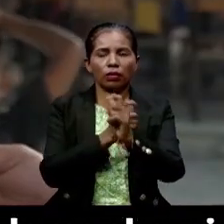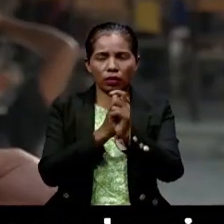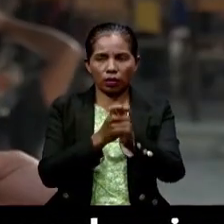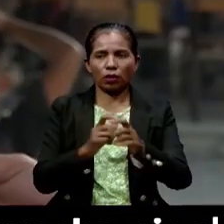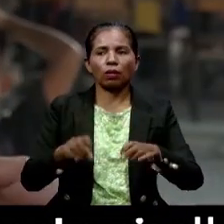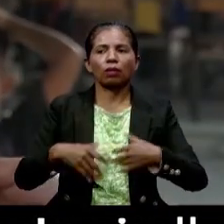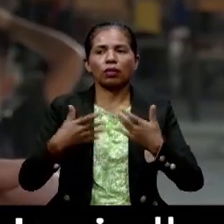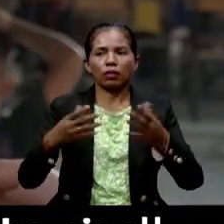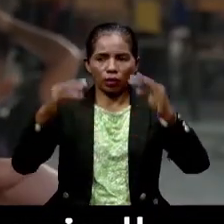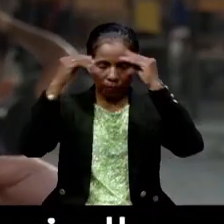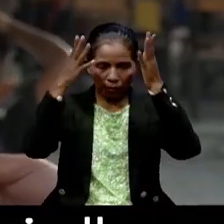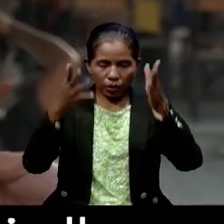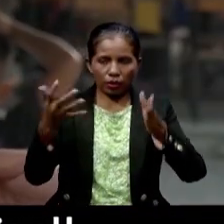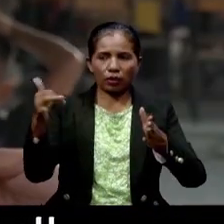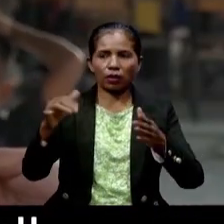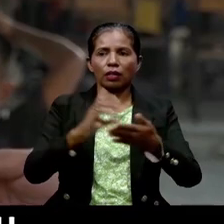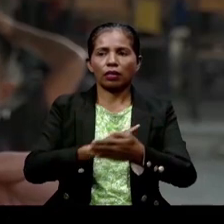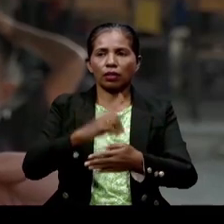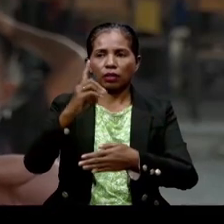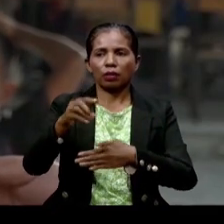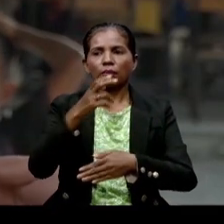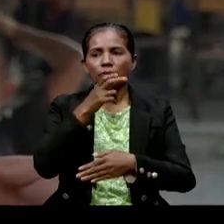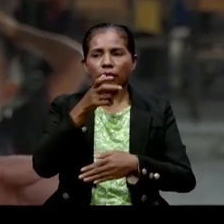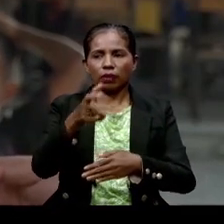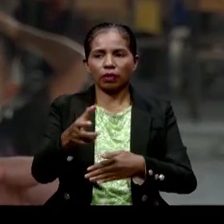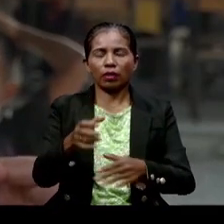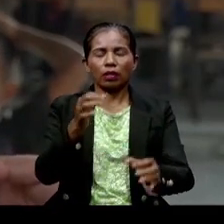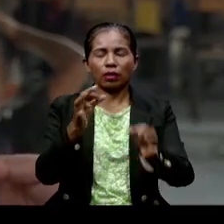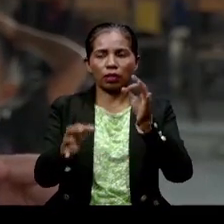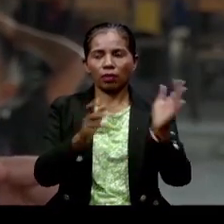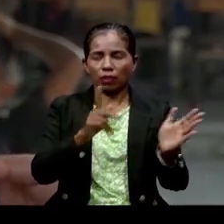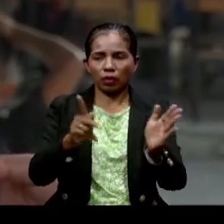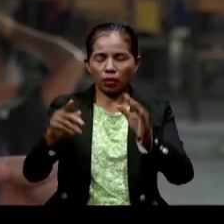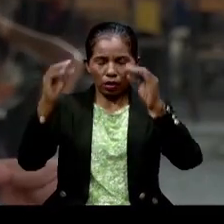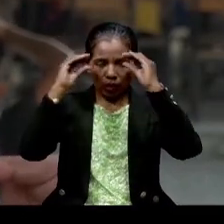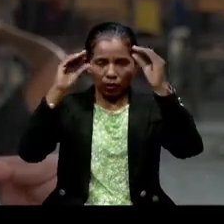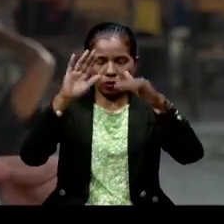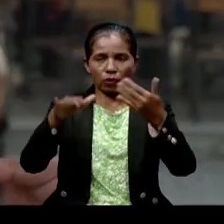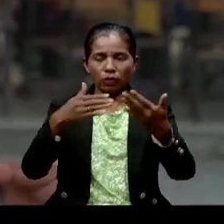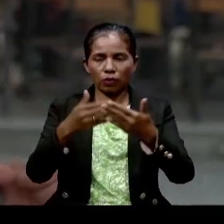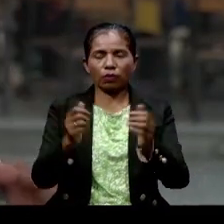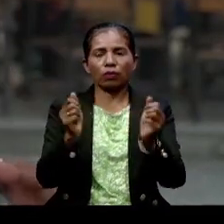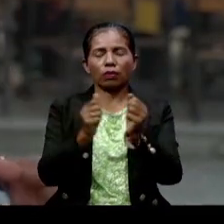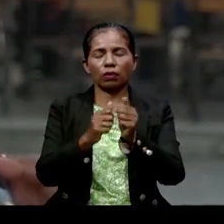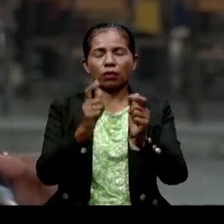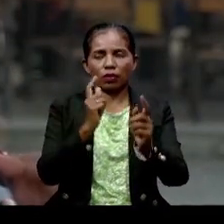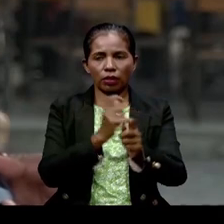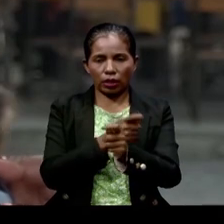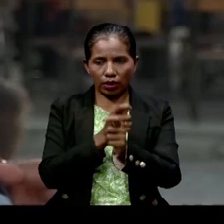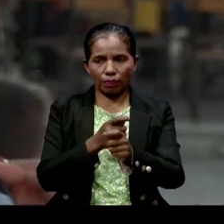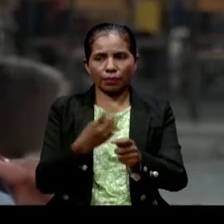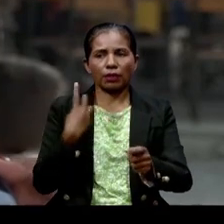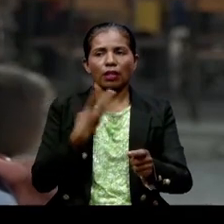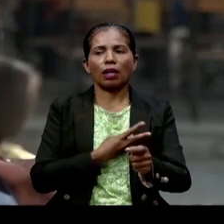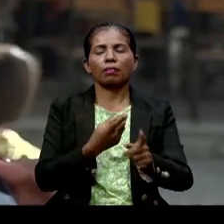onça, professor Cira Bela, desenvolve portuguesa, se cara plano de Hanoring, botou todo o tetum. Então, Lilio Baami Cira